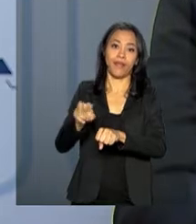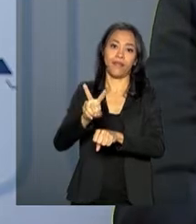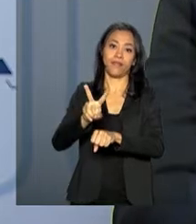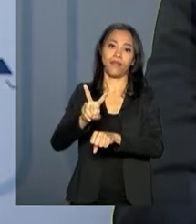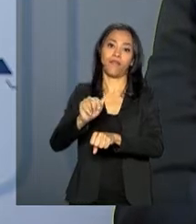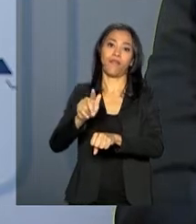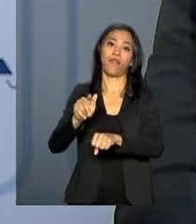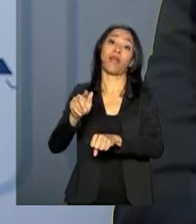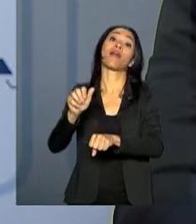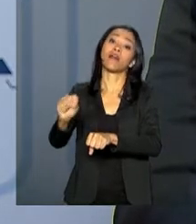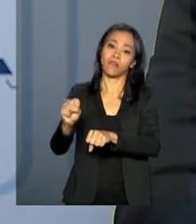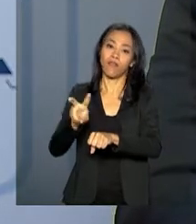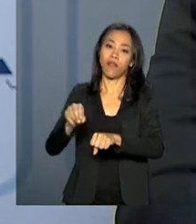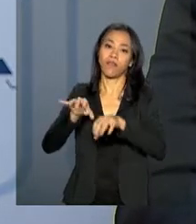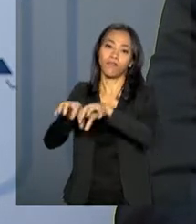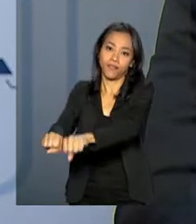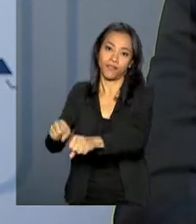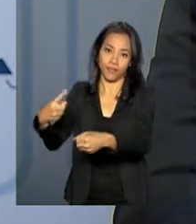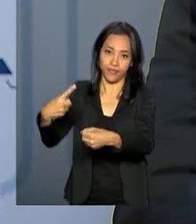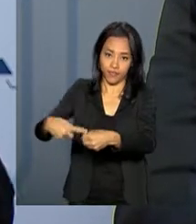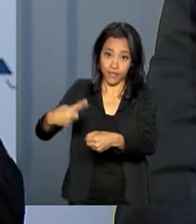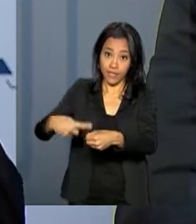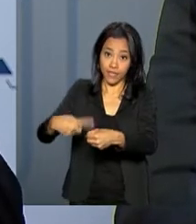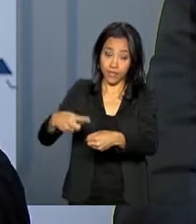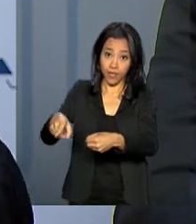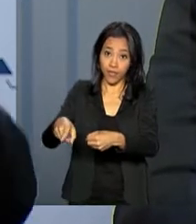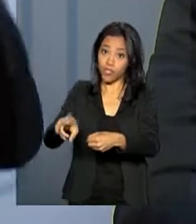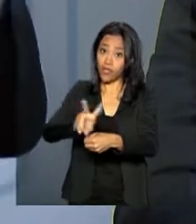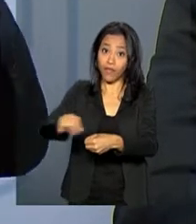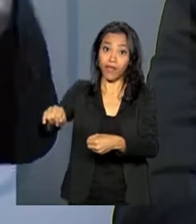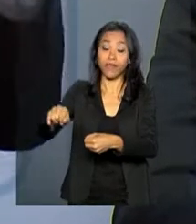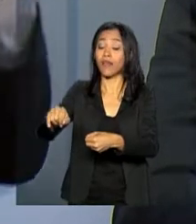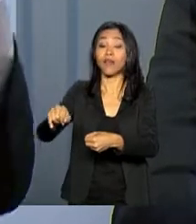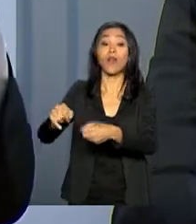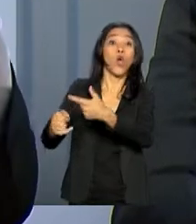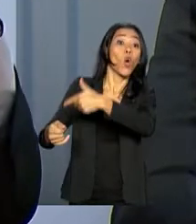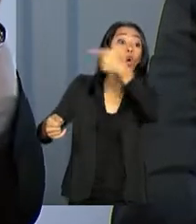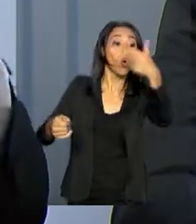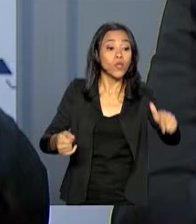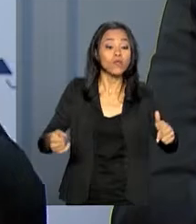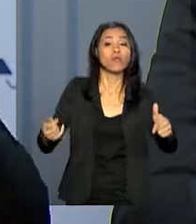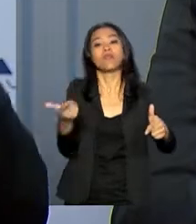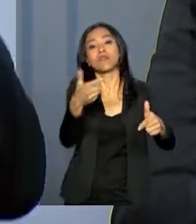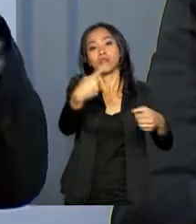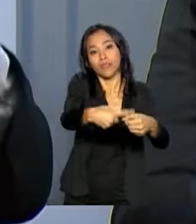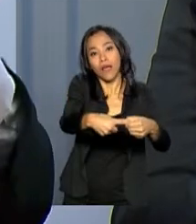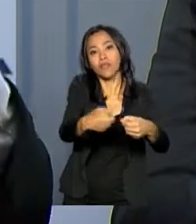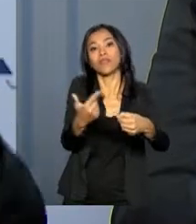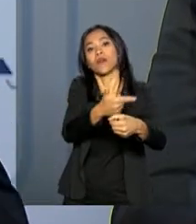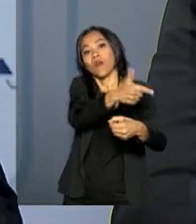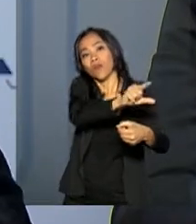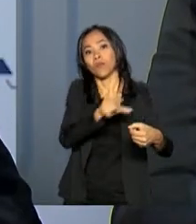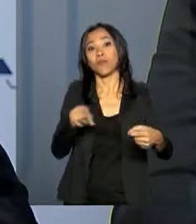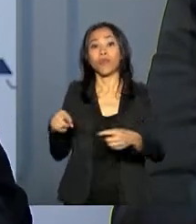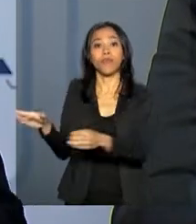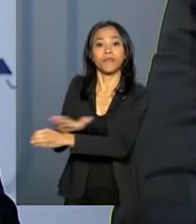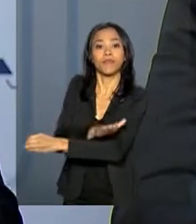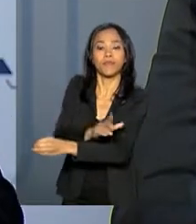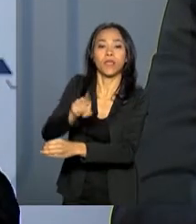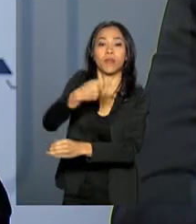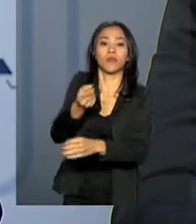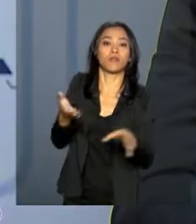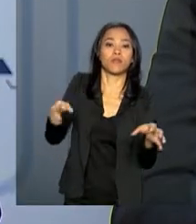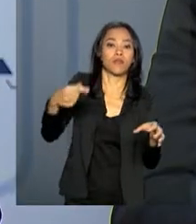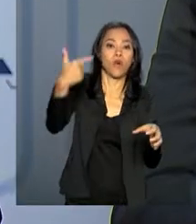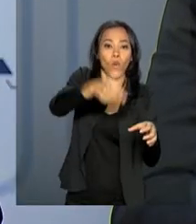unidades e essa cidade não ter não aparecerá mais para o 11º então não haverá mais a disponibilidade de vagas